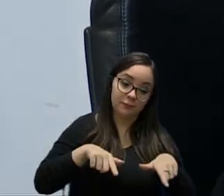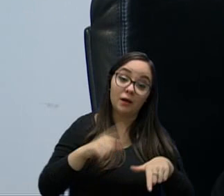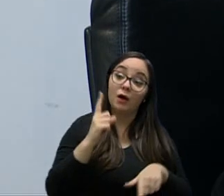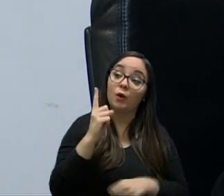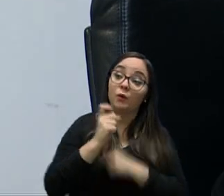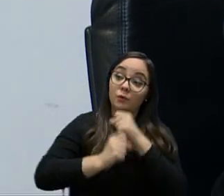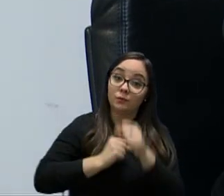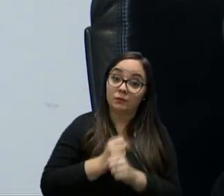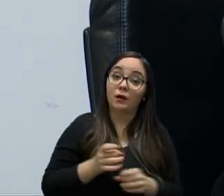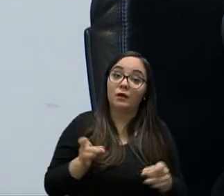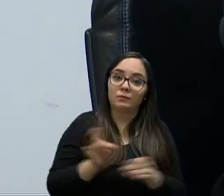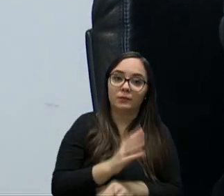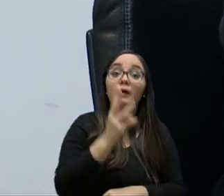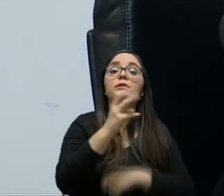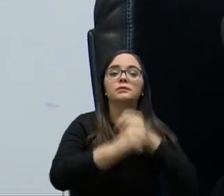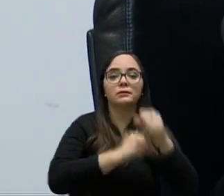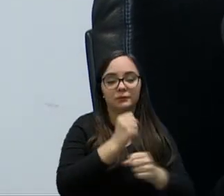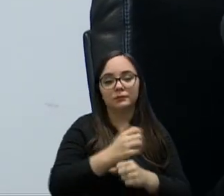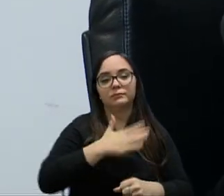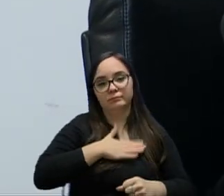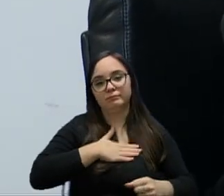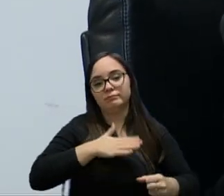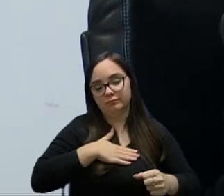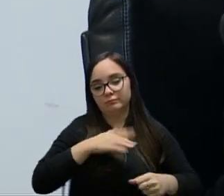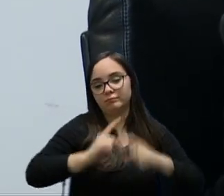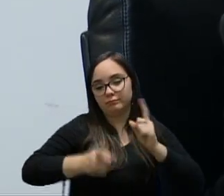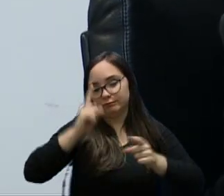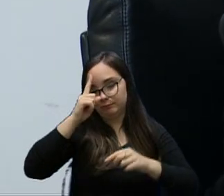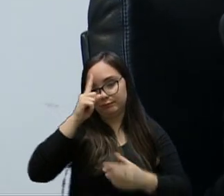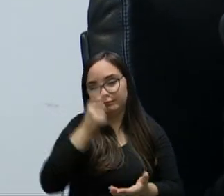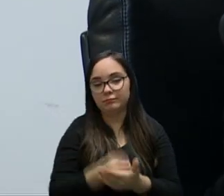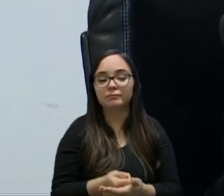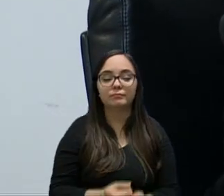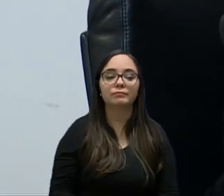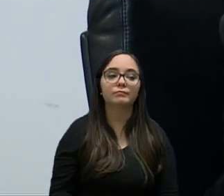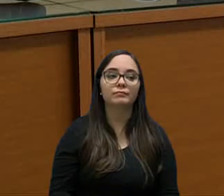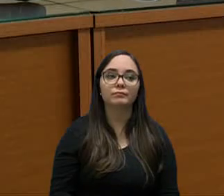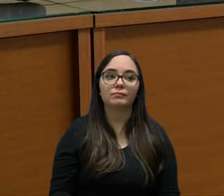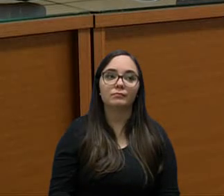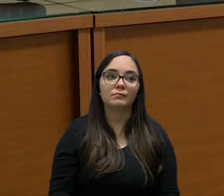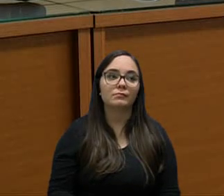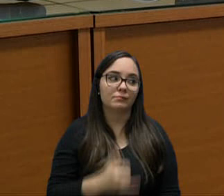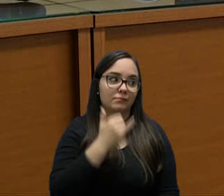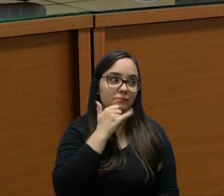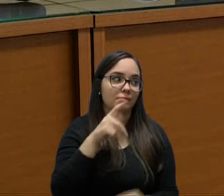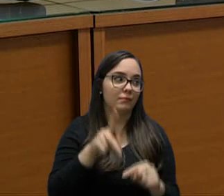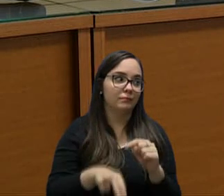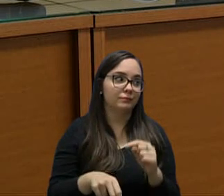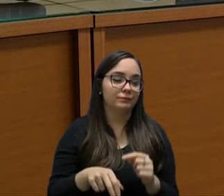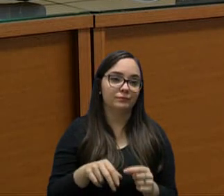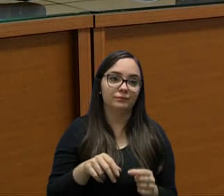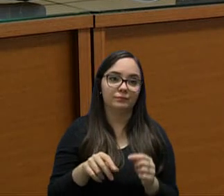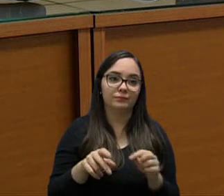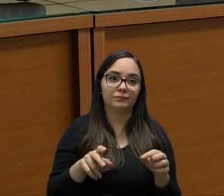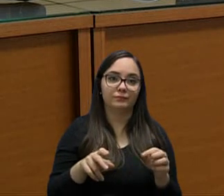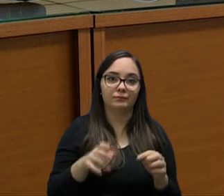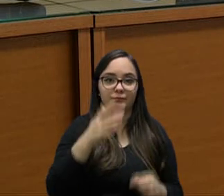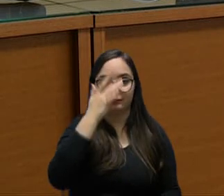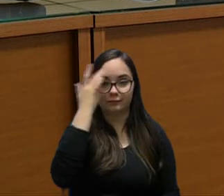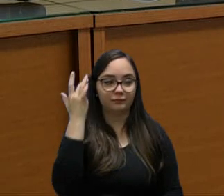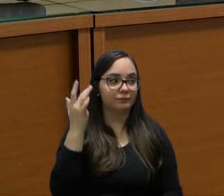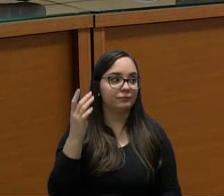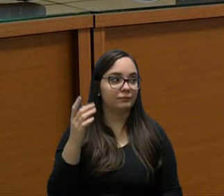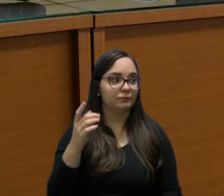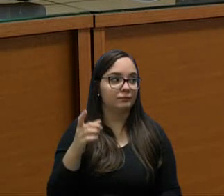é o que ele é o negócio de shopping tarifa é que eu assim desculpe então resolvi a dor mas o próprio legislador quando ele